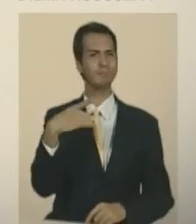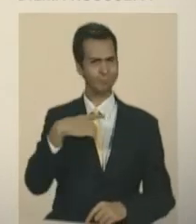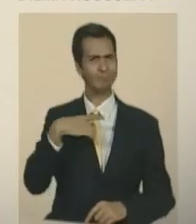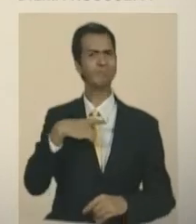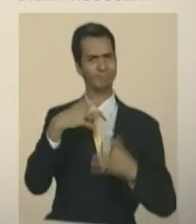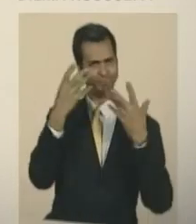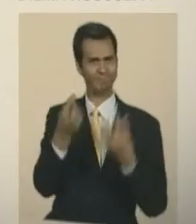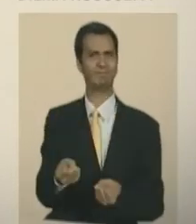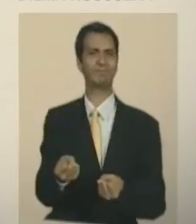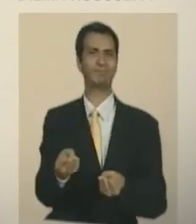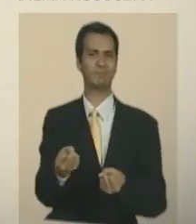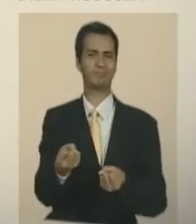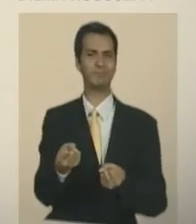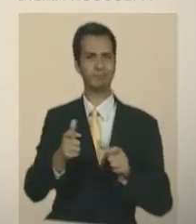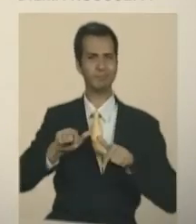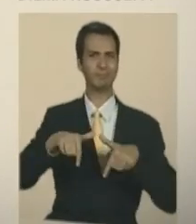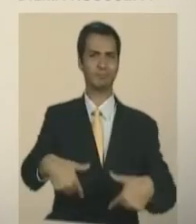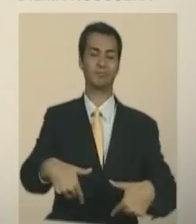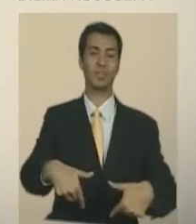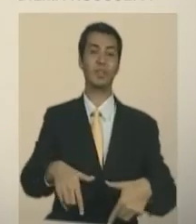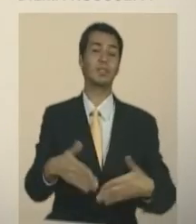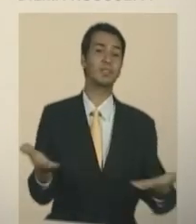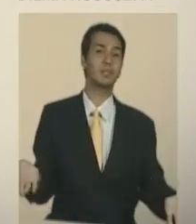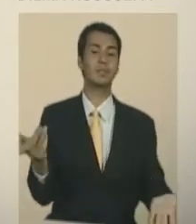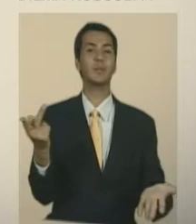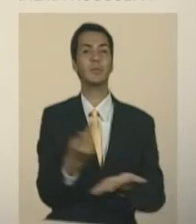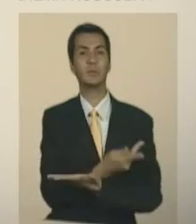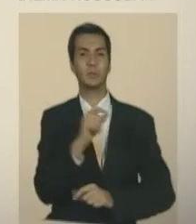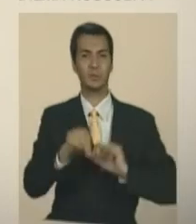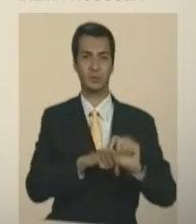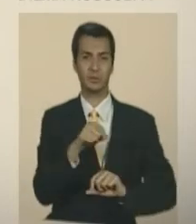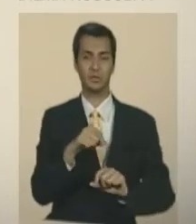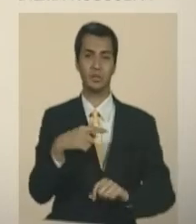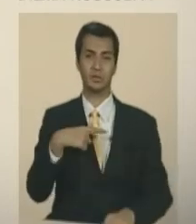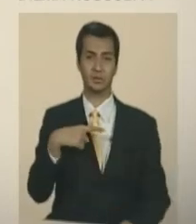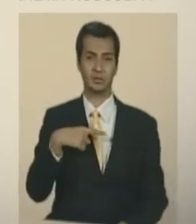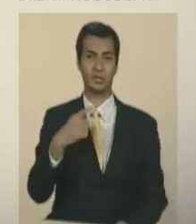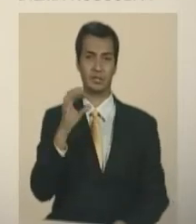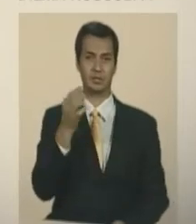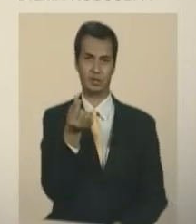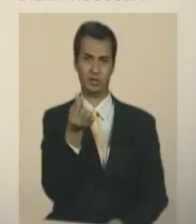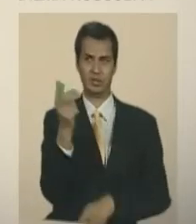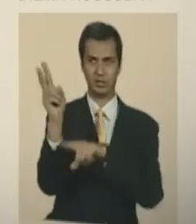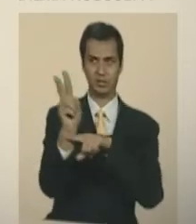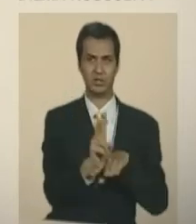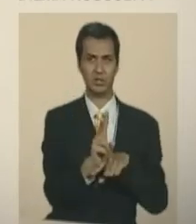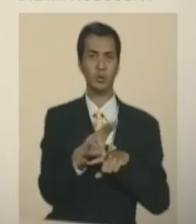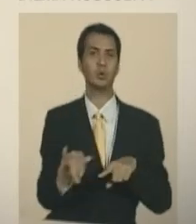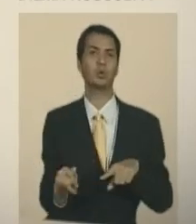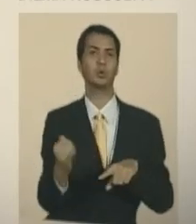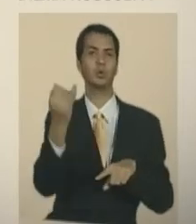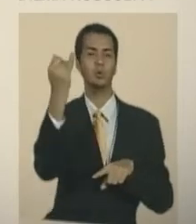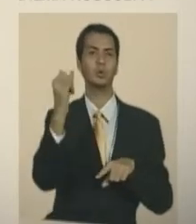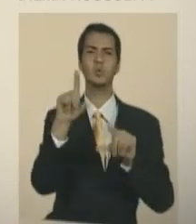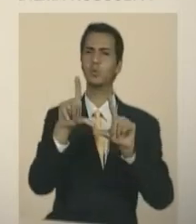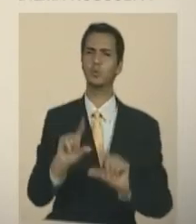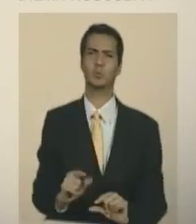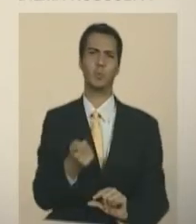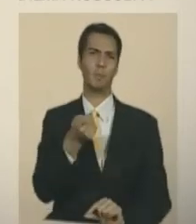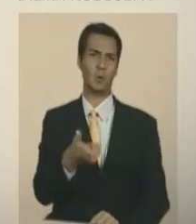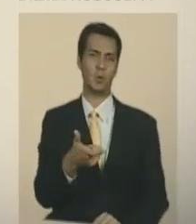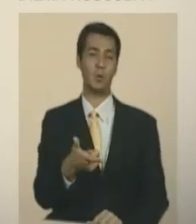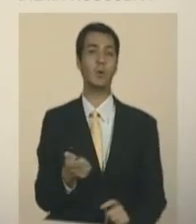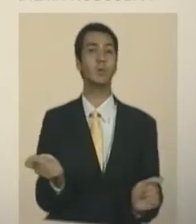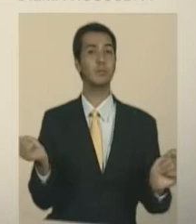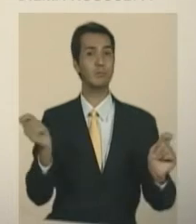oportunidade com as duas mãos e aí Luciano baixa o curso desses empréstimos favorece que as pessoas possam ter